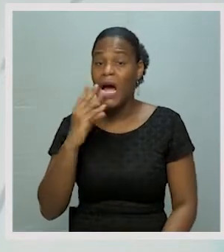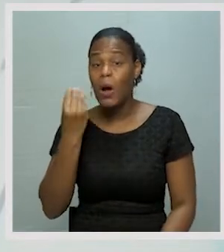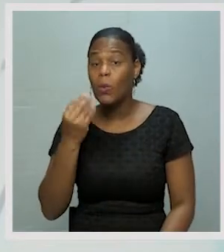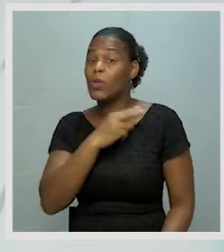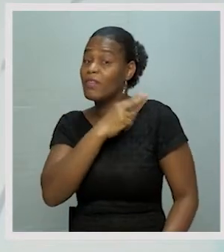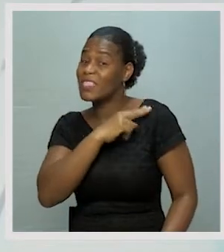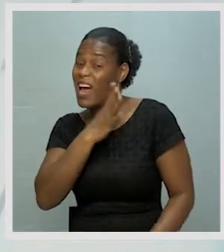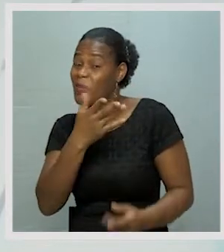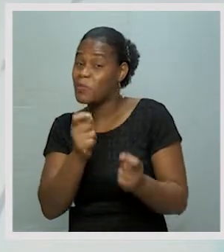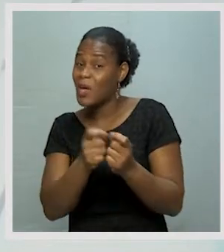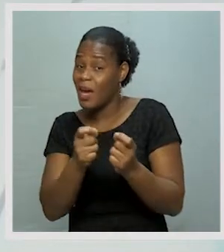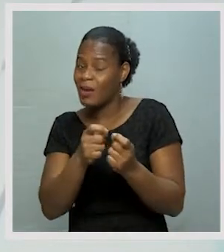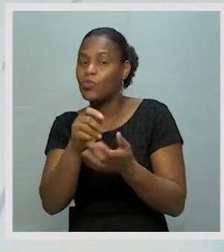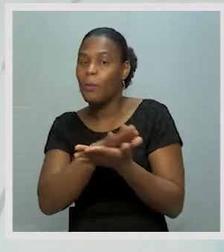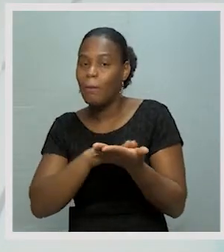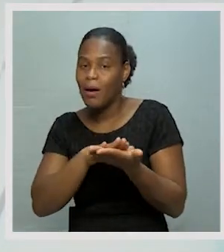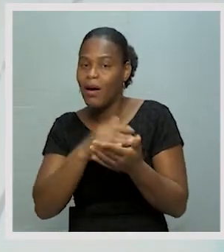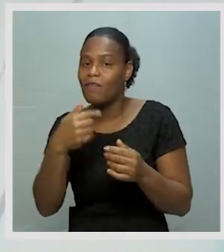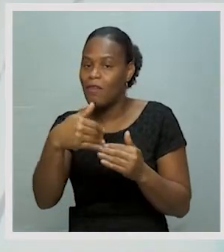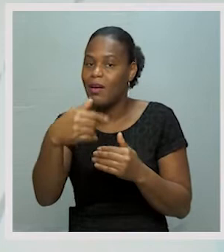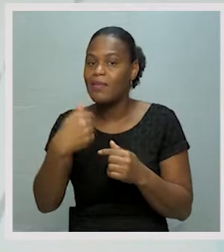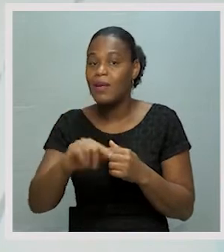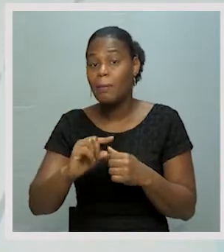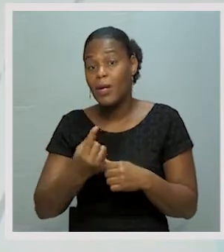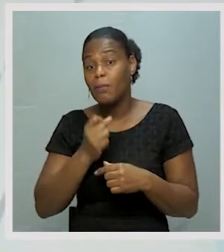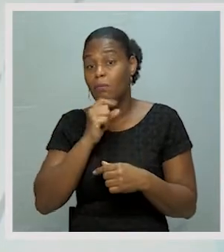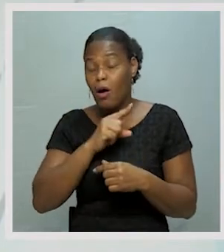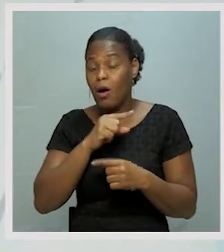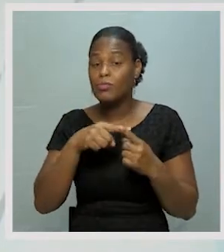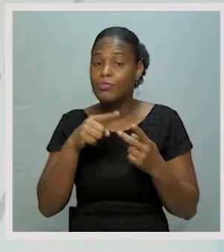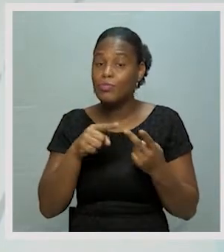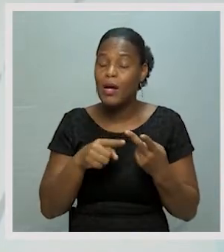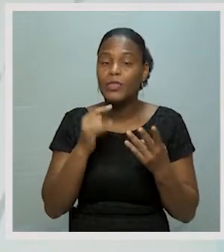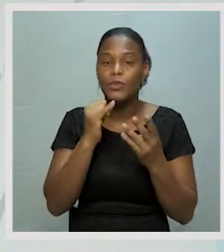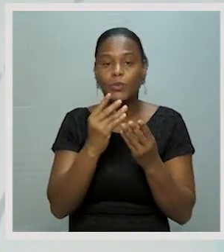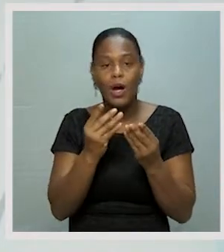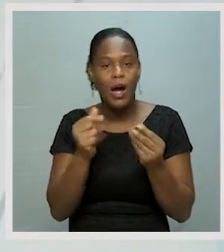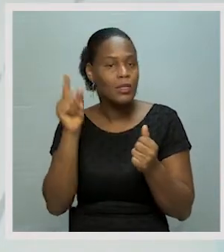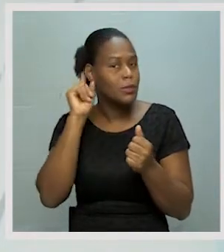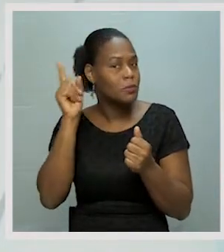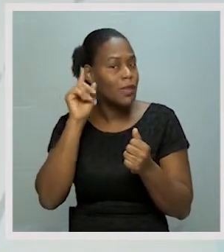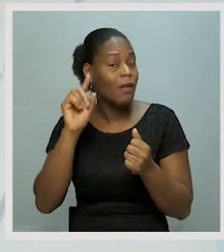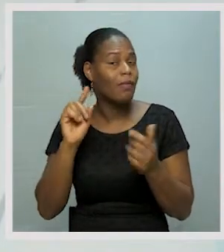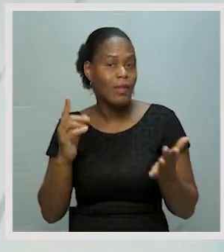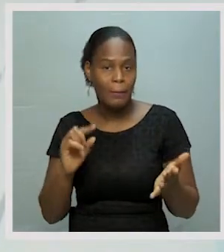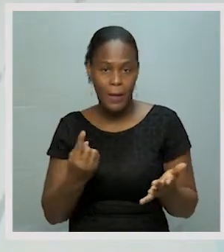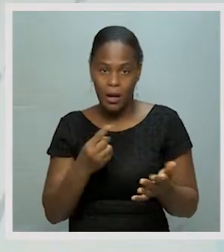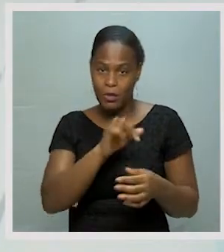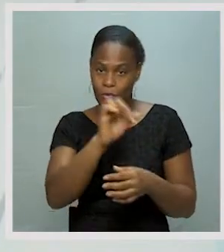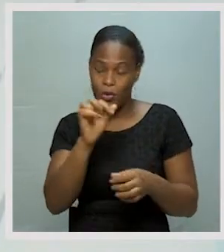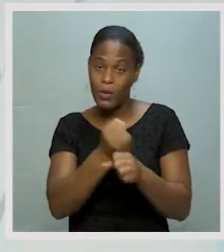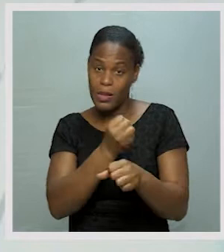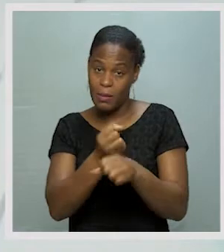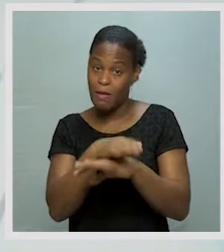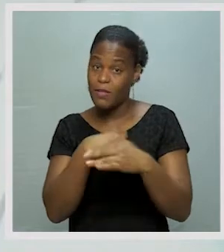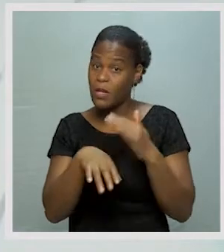estão a ter base para que possam ter elementos, ferramentas indispensáveis e importantes para um trabalho em